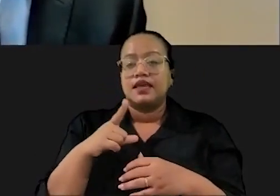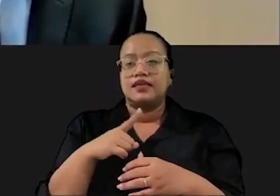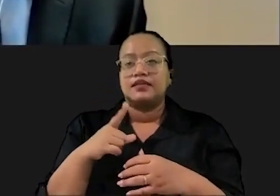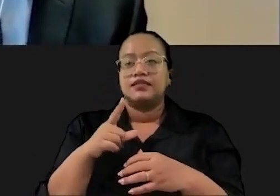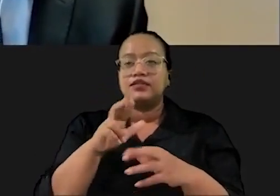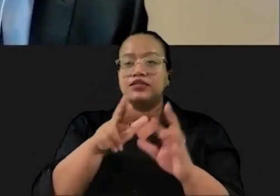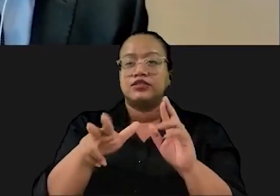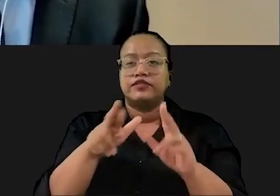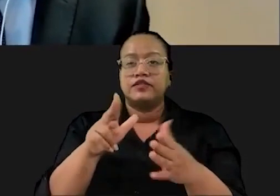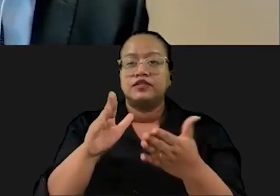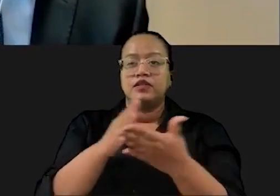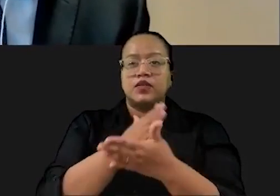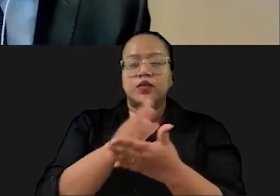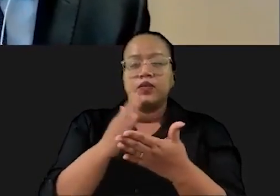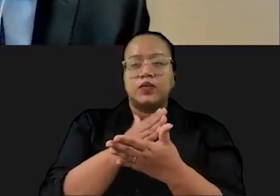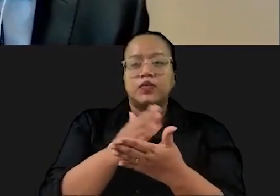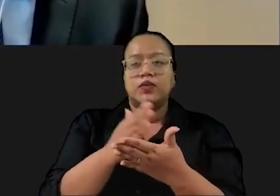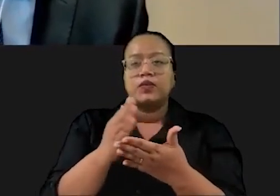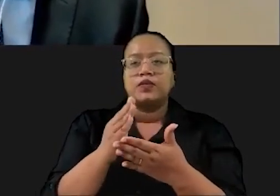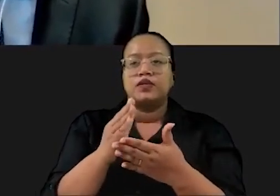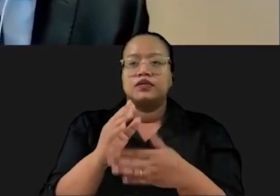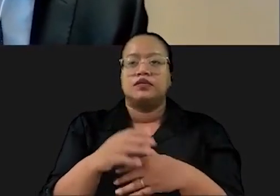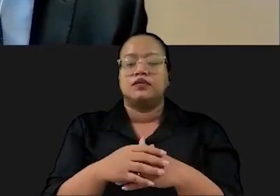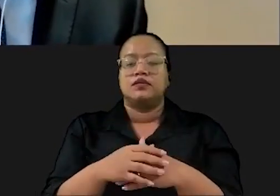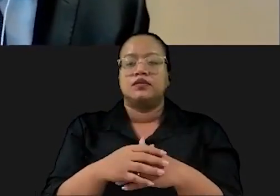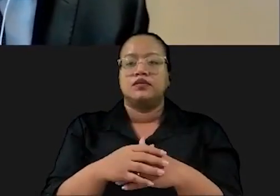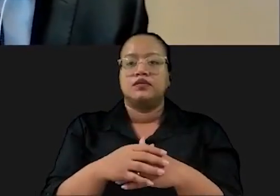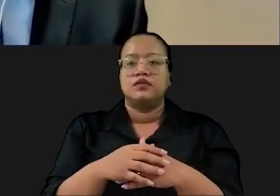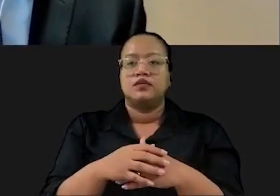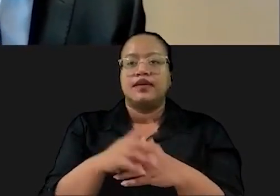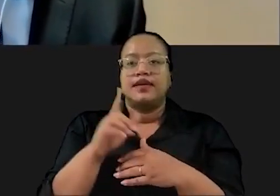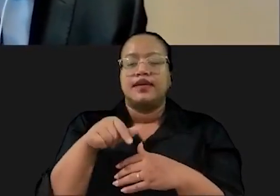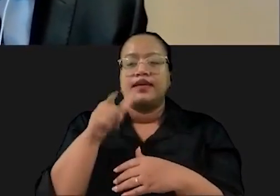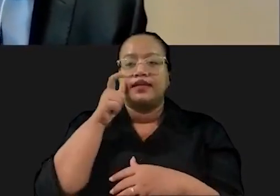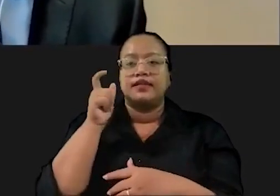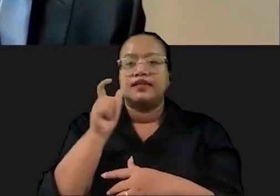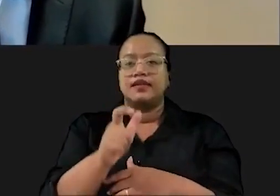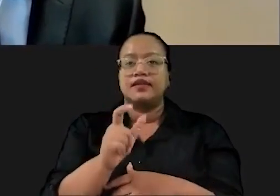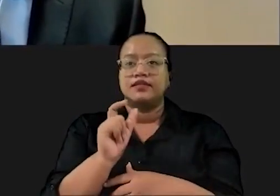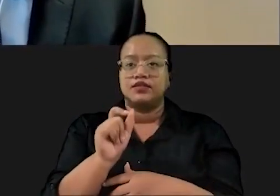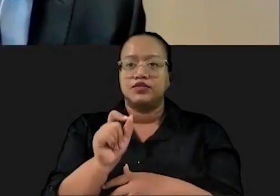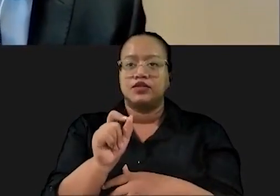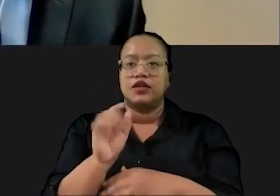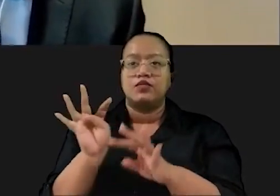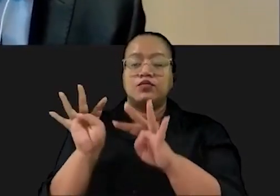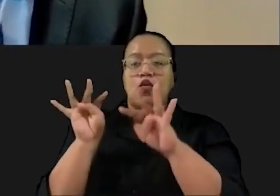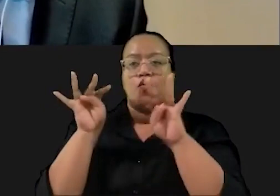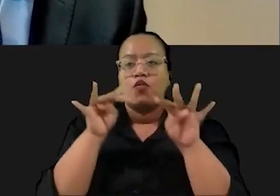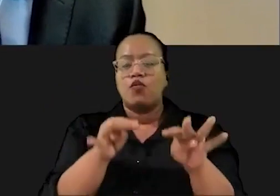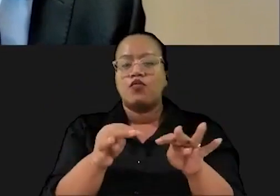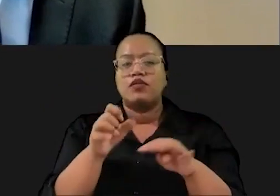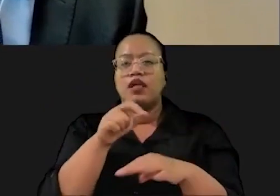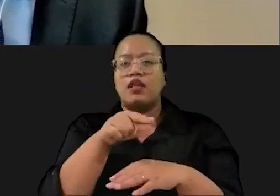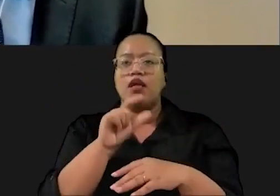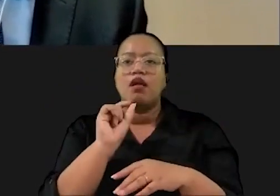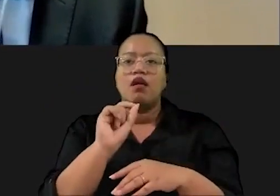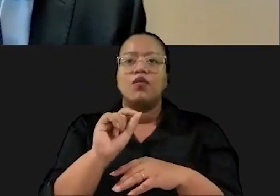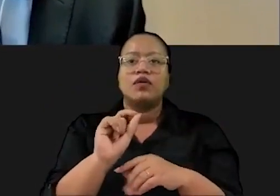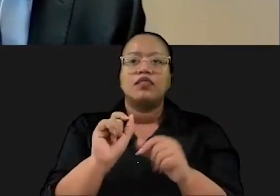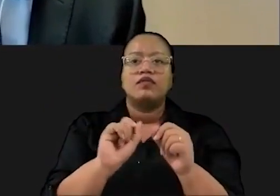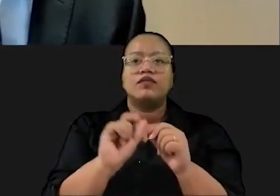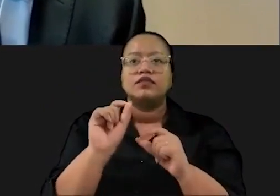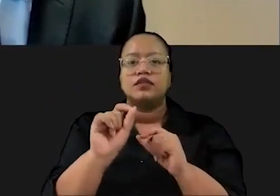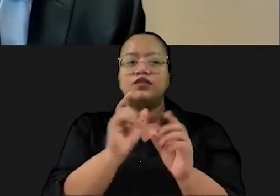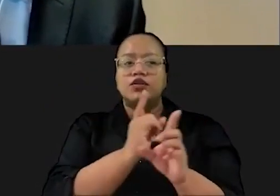talvez seria interessante olhar para o que eles fizeram, para onde eles estão indo, o que eles descobriram e utilizar a